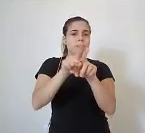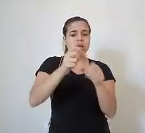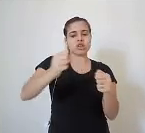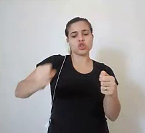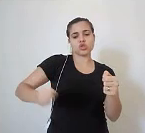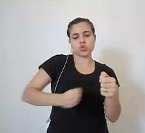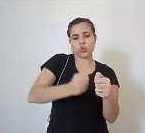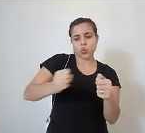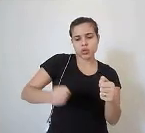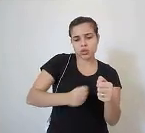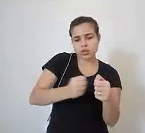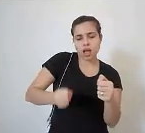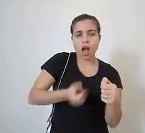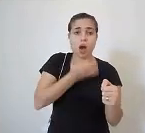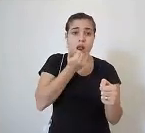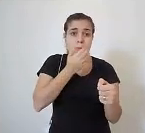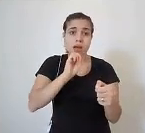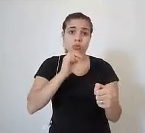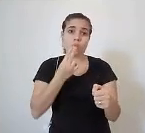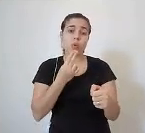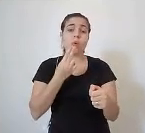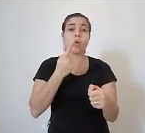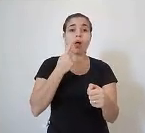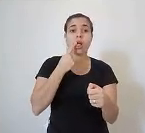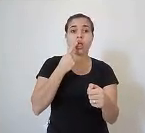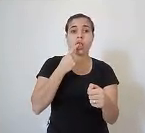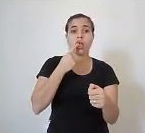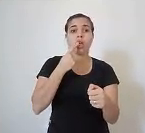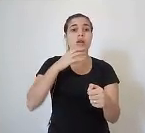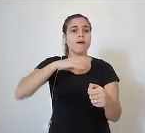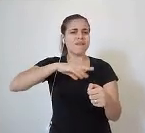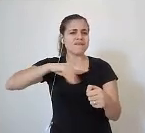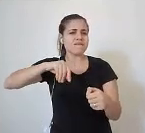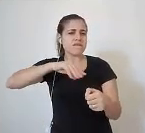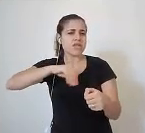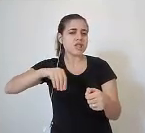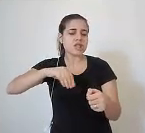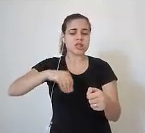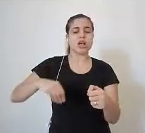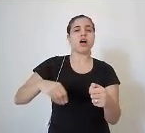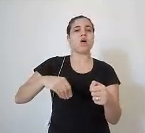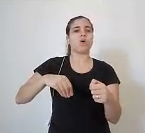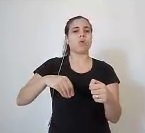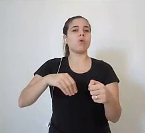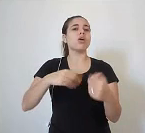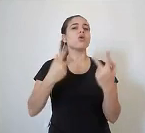alimentares. Enquanto os heterotróficos, eles vão poder